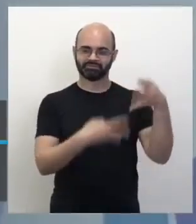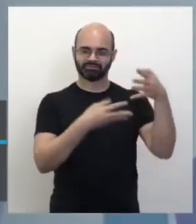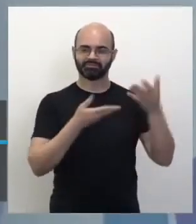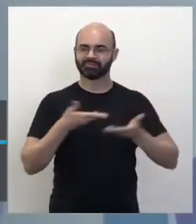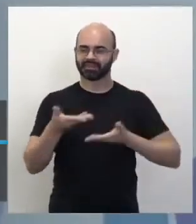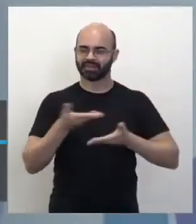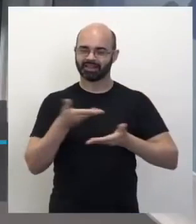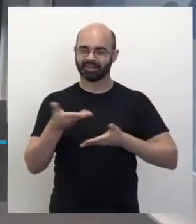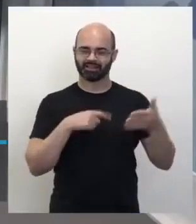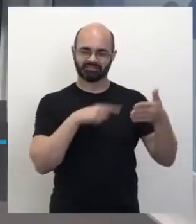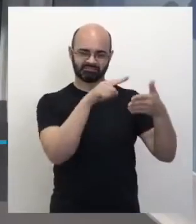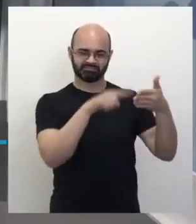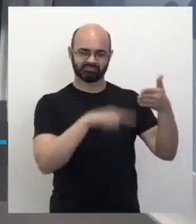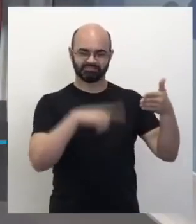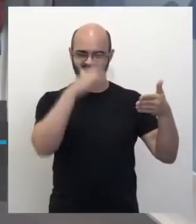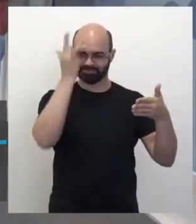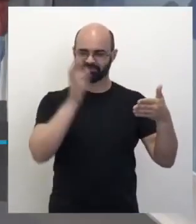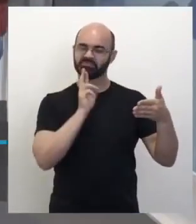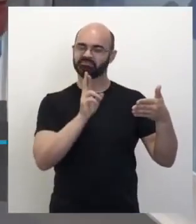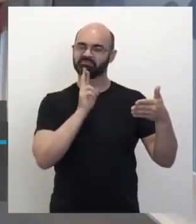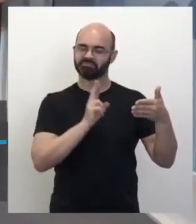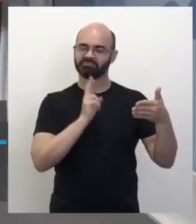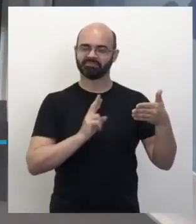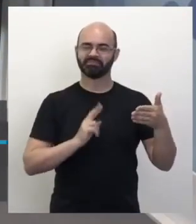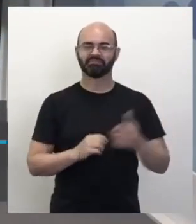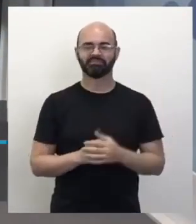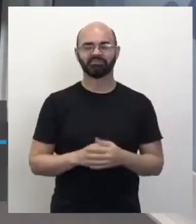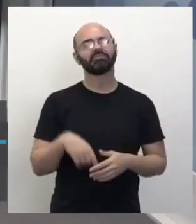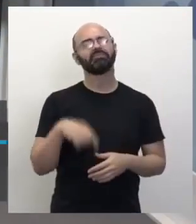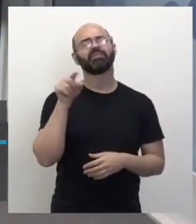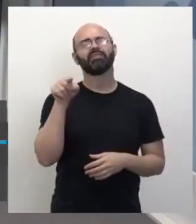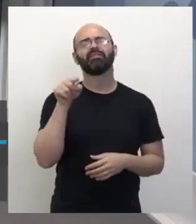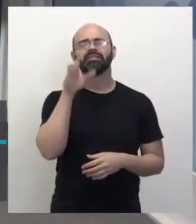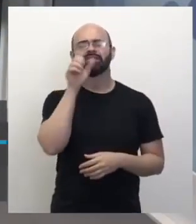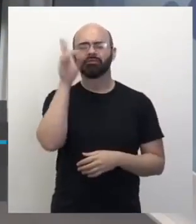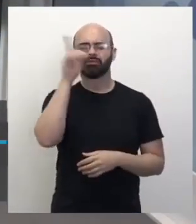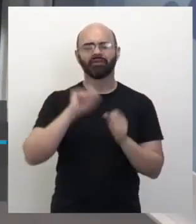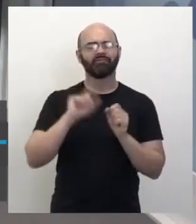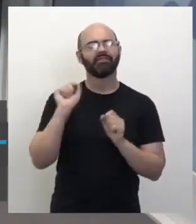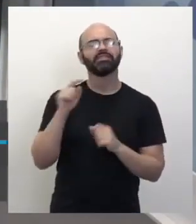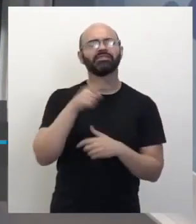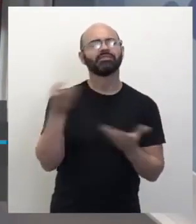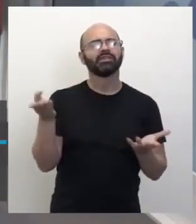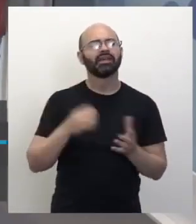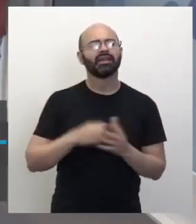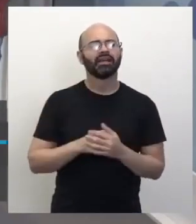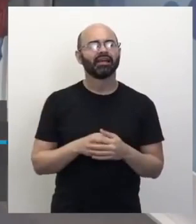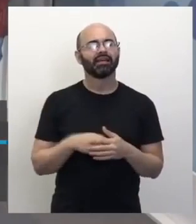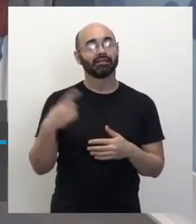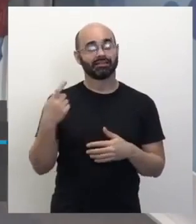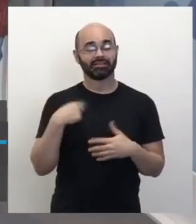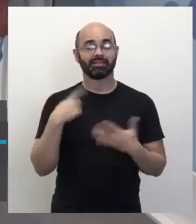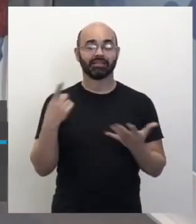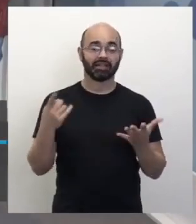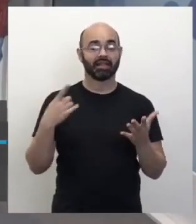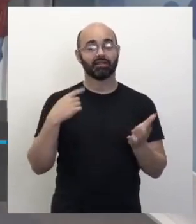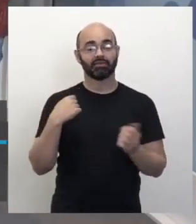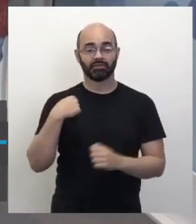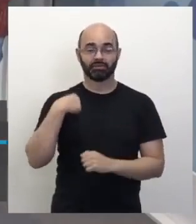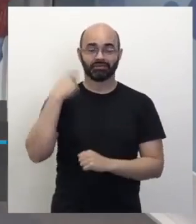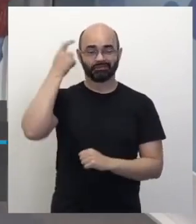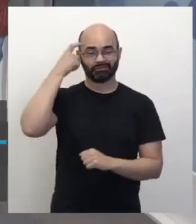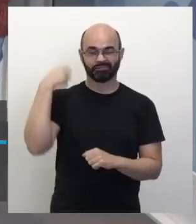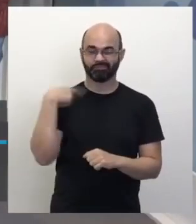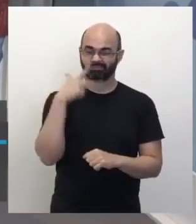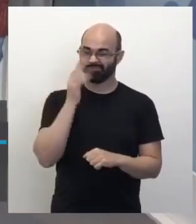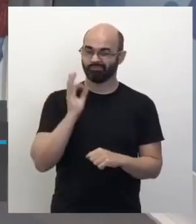gente respondendo? Vamos lá. What are you going to do this weekend, João? This weekend is a little far, but probably